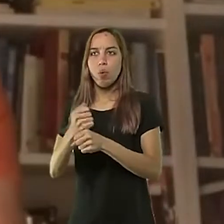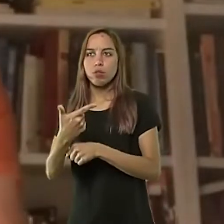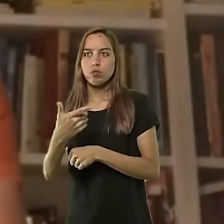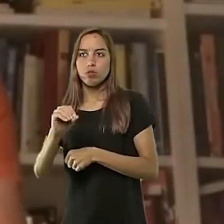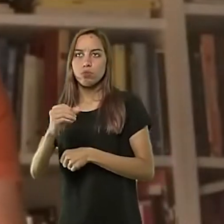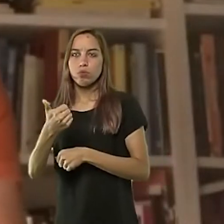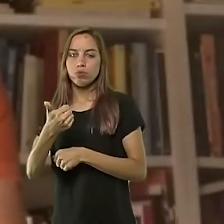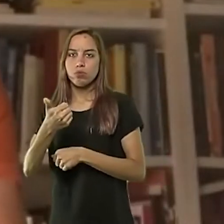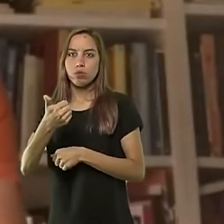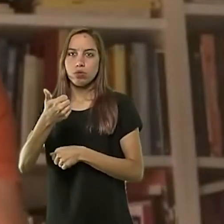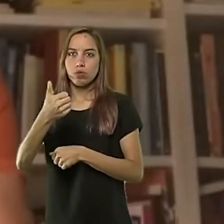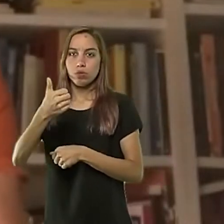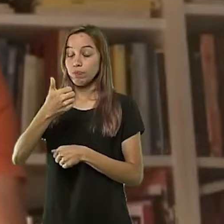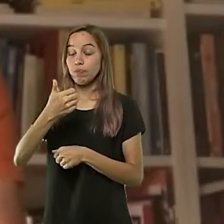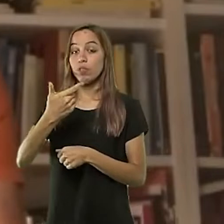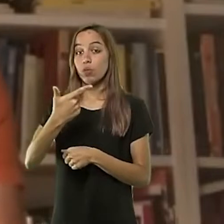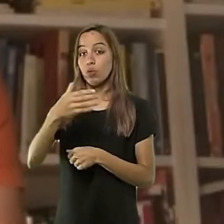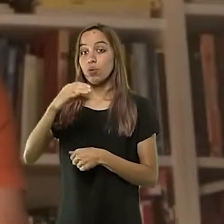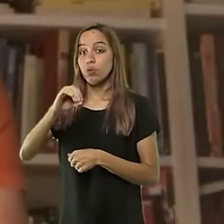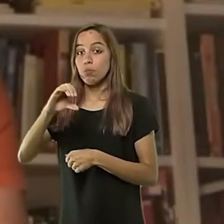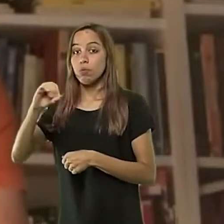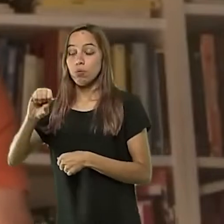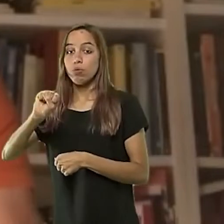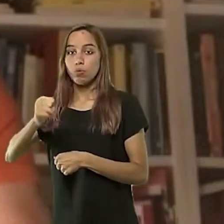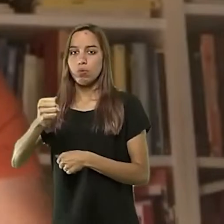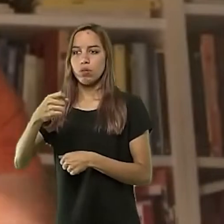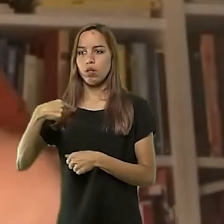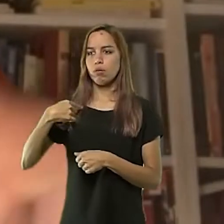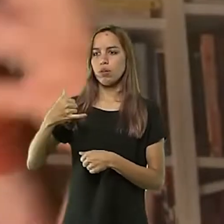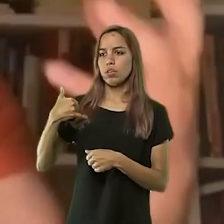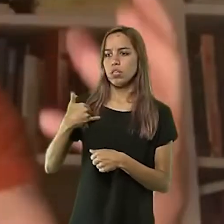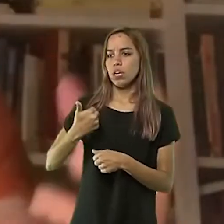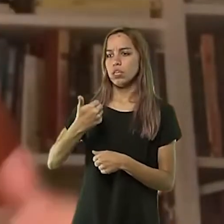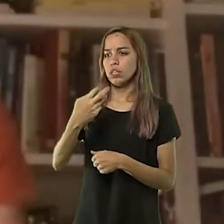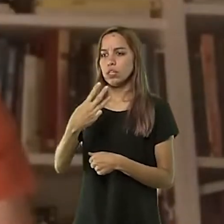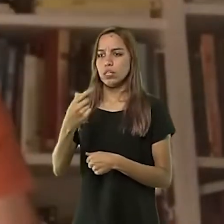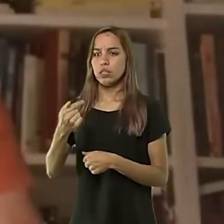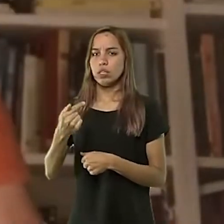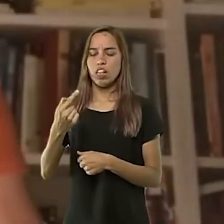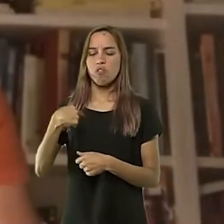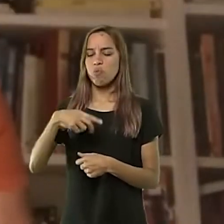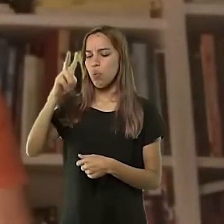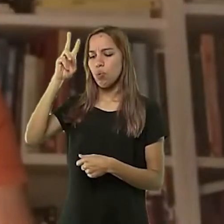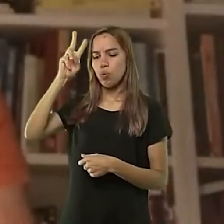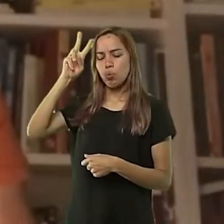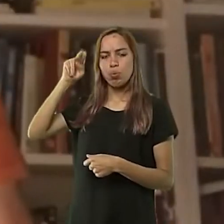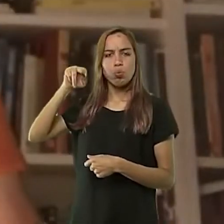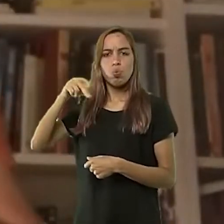anos, e nunca pensei ser um escritor. As minhas ambições,